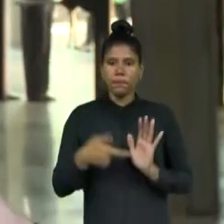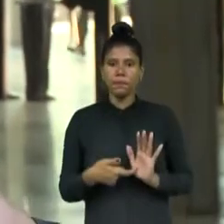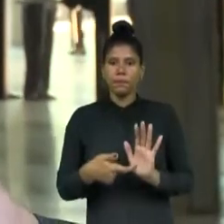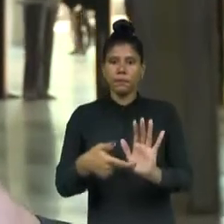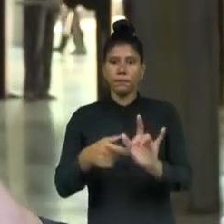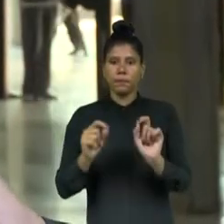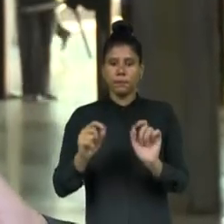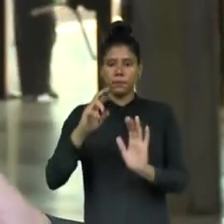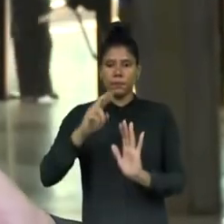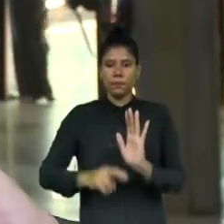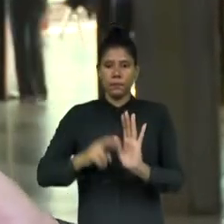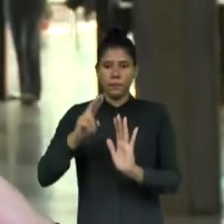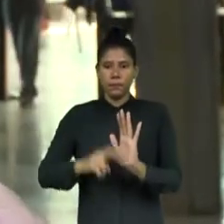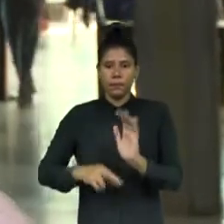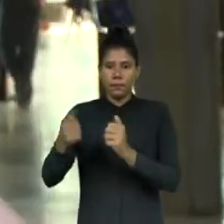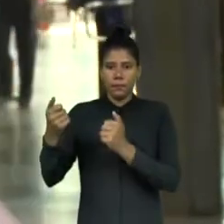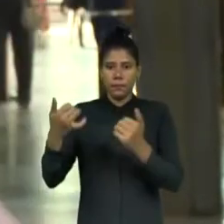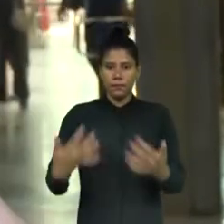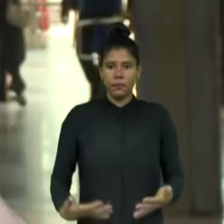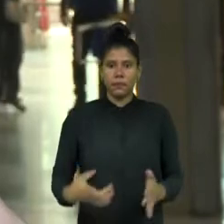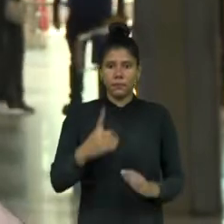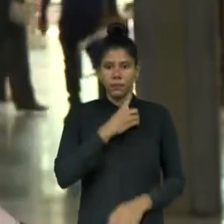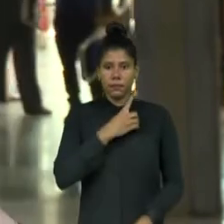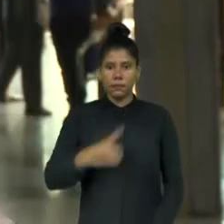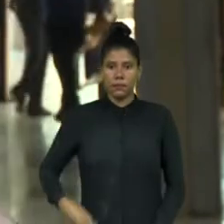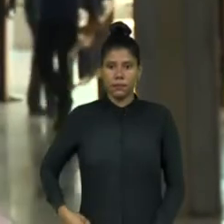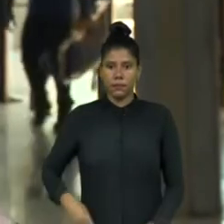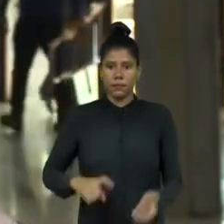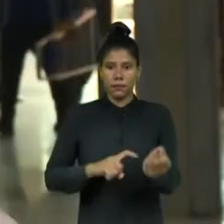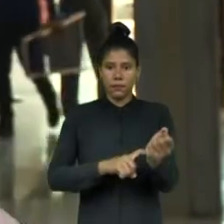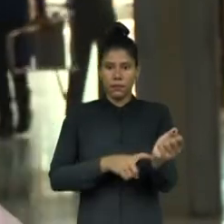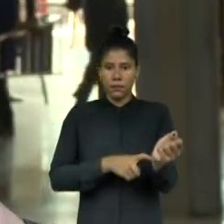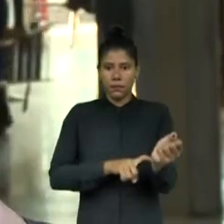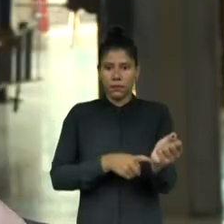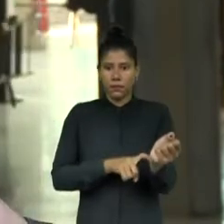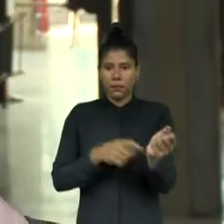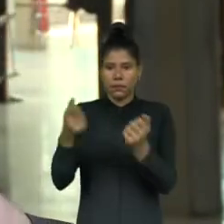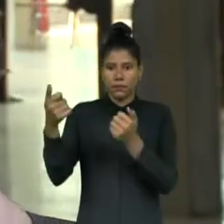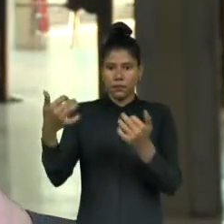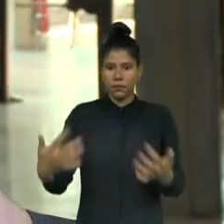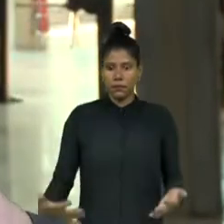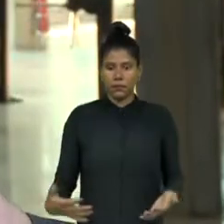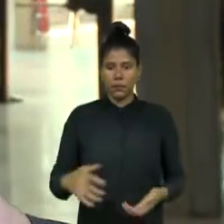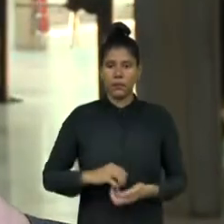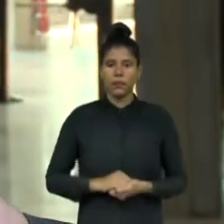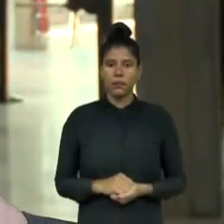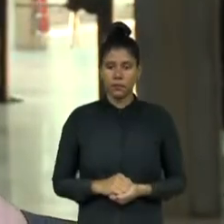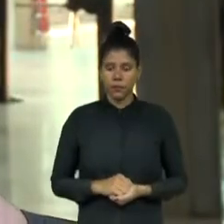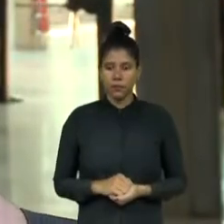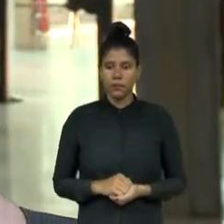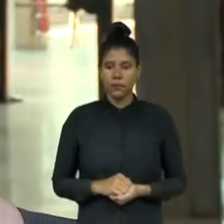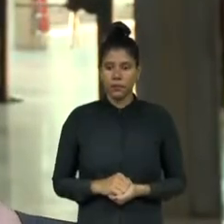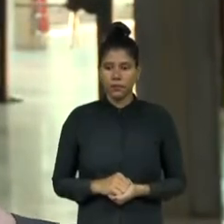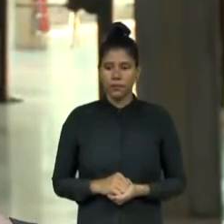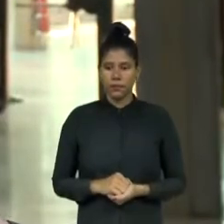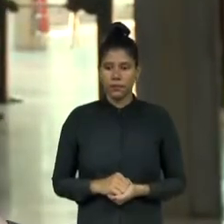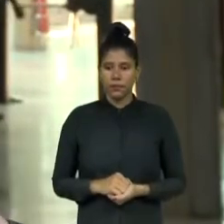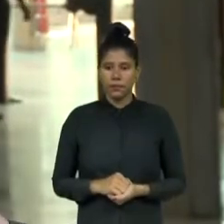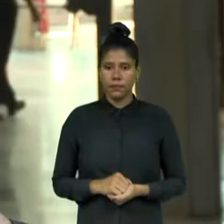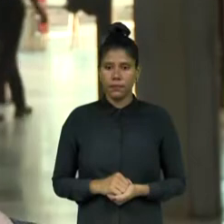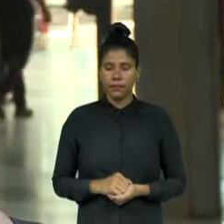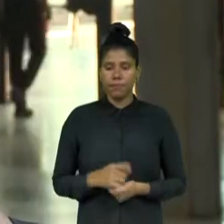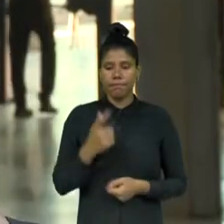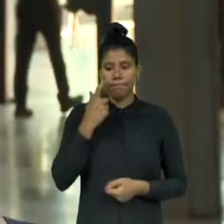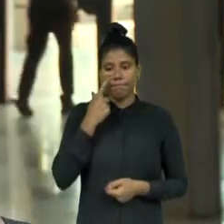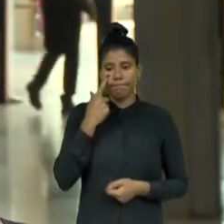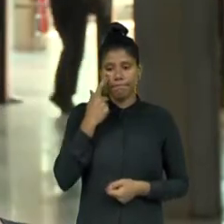relatório pelo deputado Elmano Freitas, que é o relator da comissão da CPI. E vamos esperar